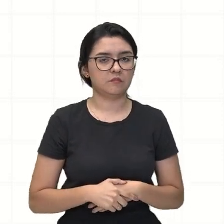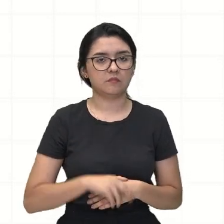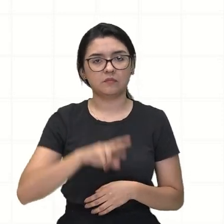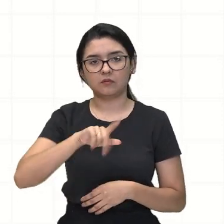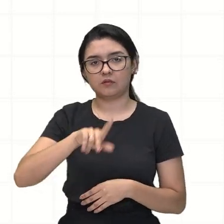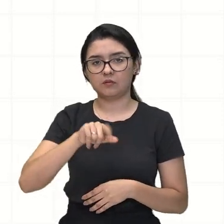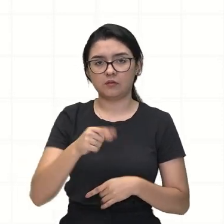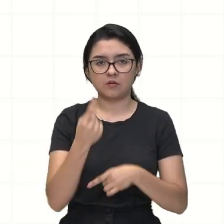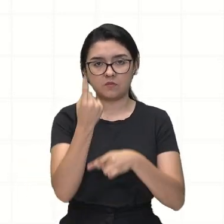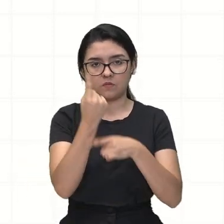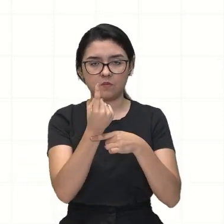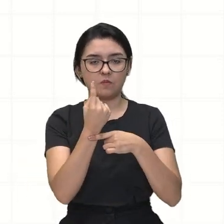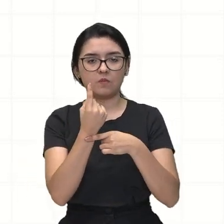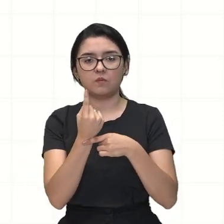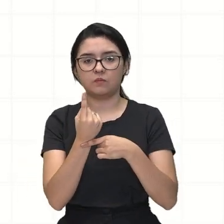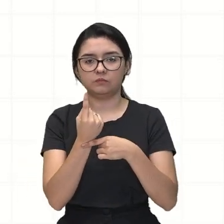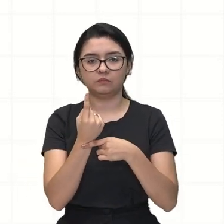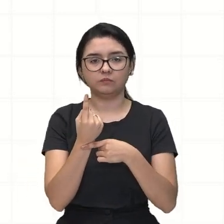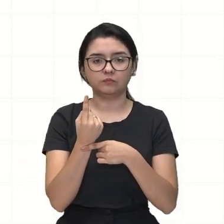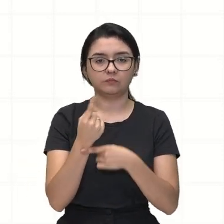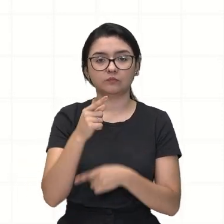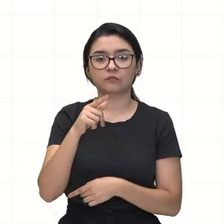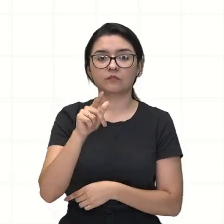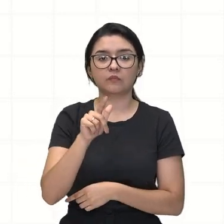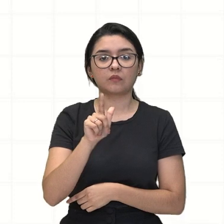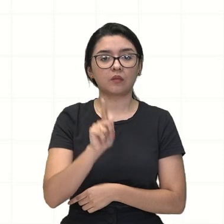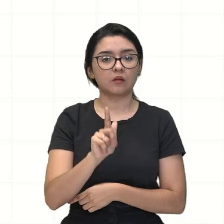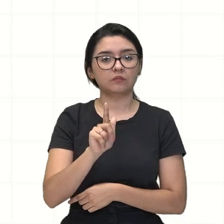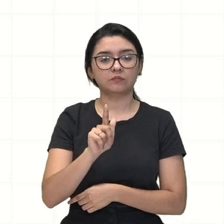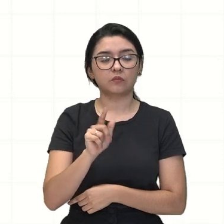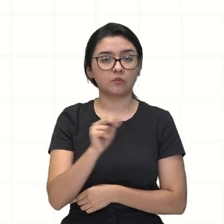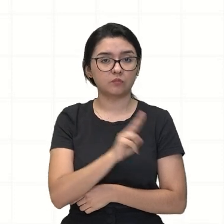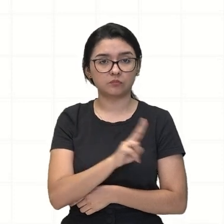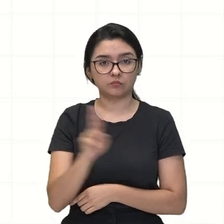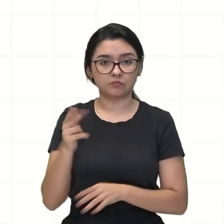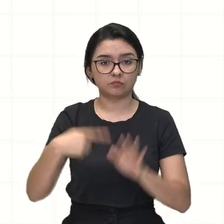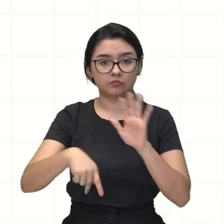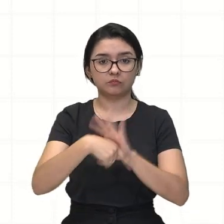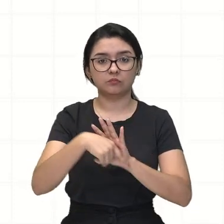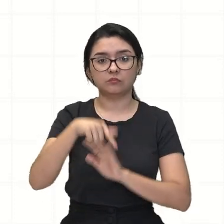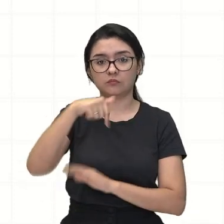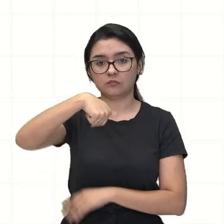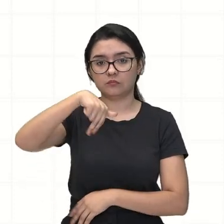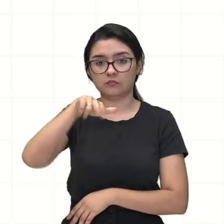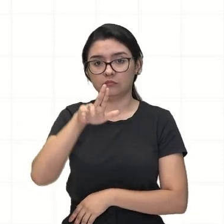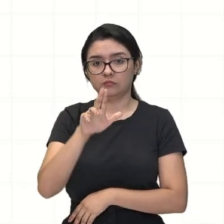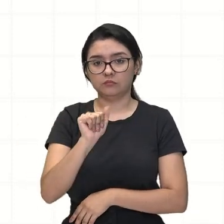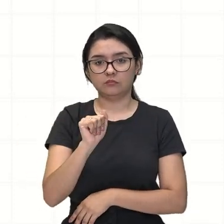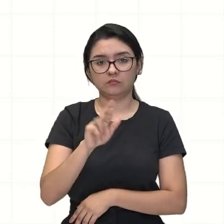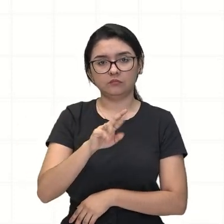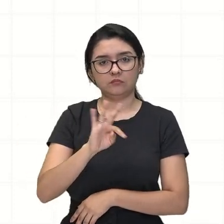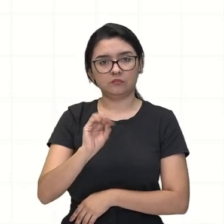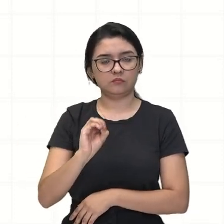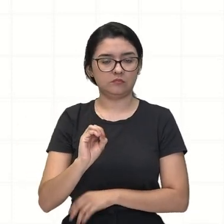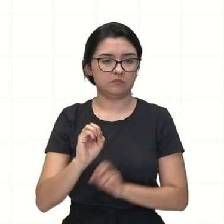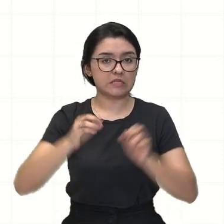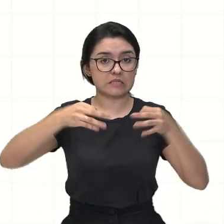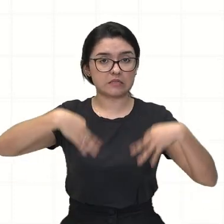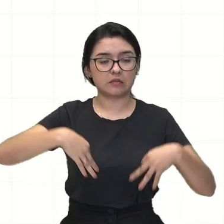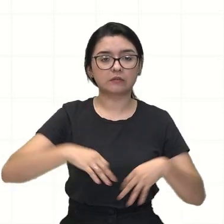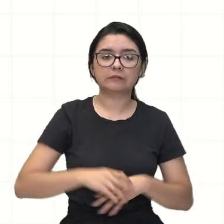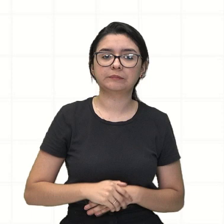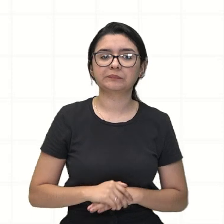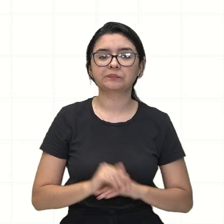1, 4. Aqui nós temos aqui a escrita direitinho aí para você. 1, 4. Continuando, ó, se